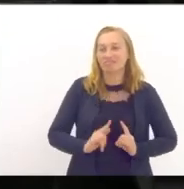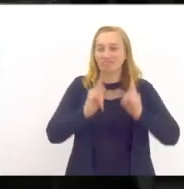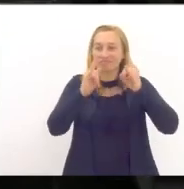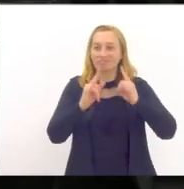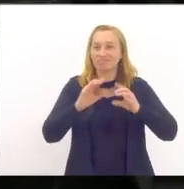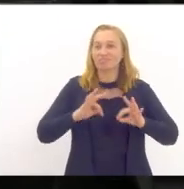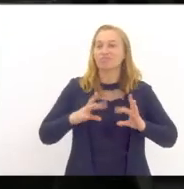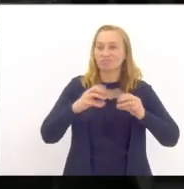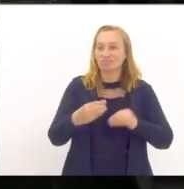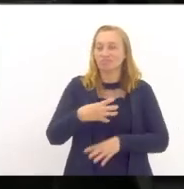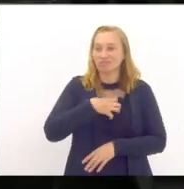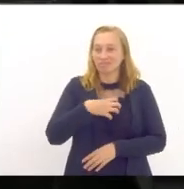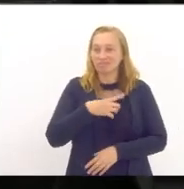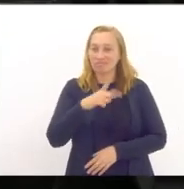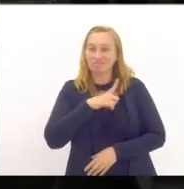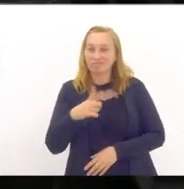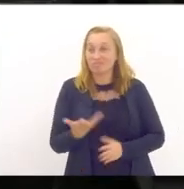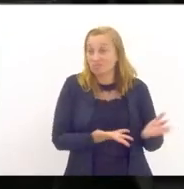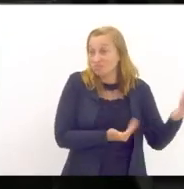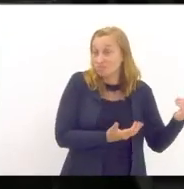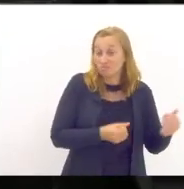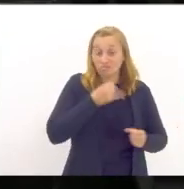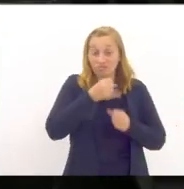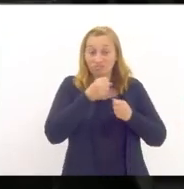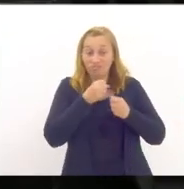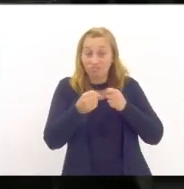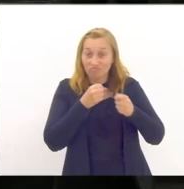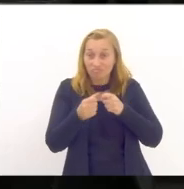mais sentido. Para um jovem jornalista, estar naquele